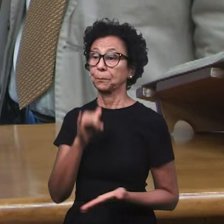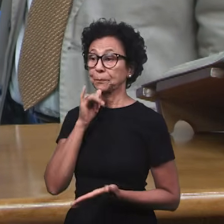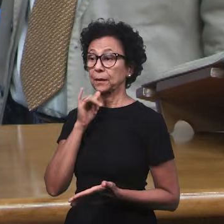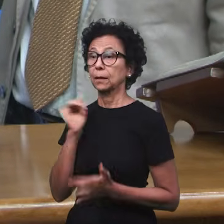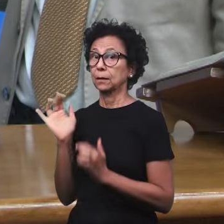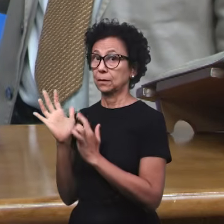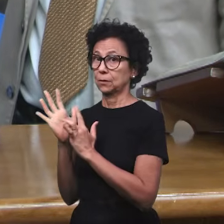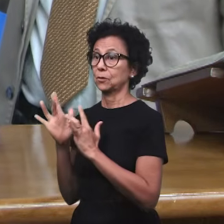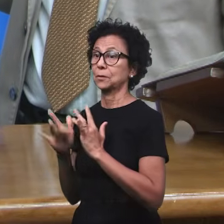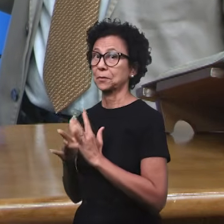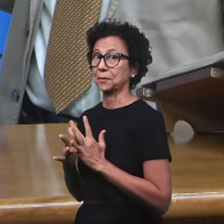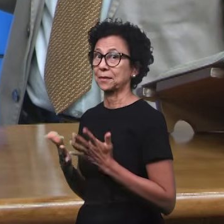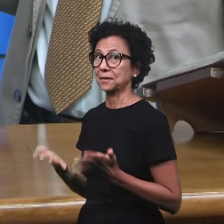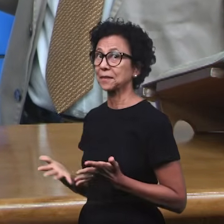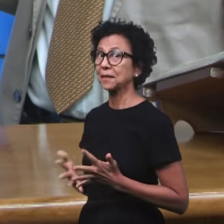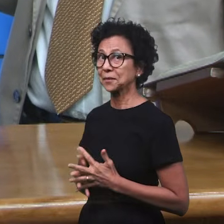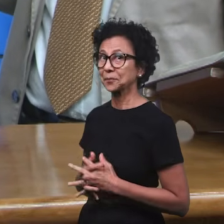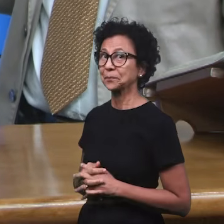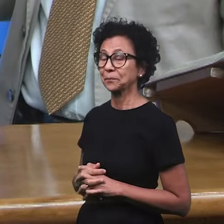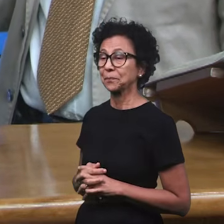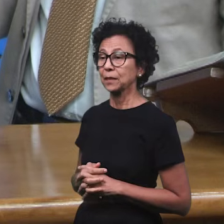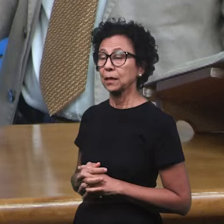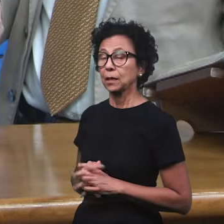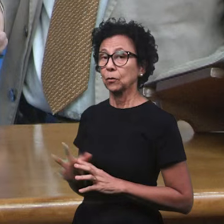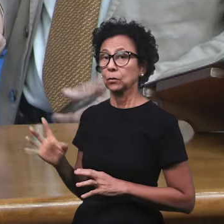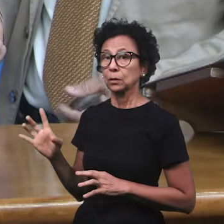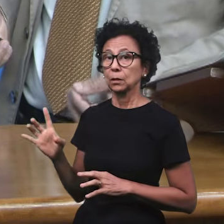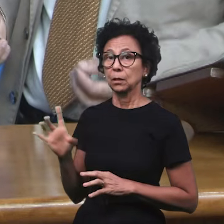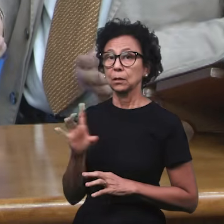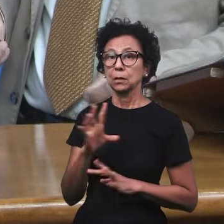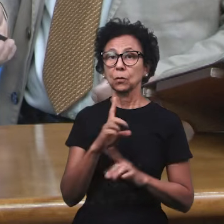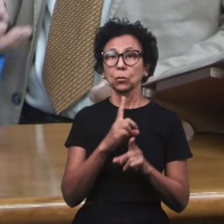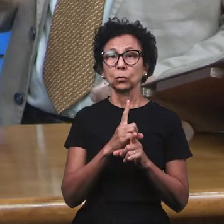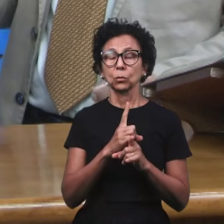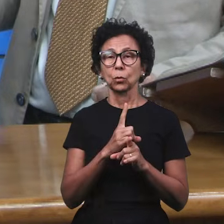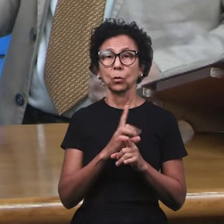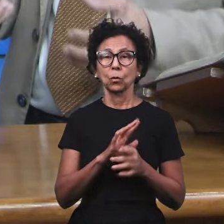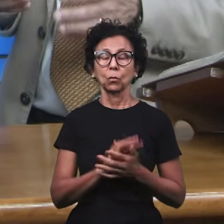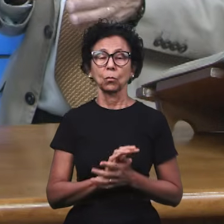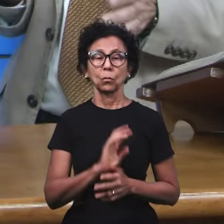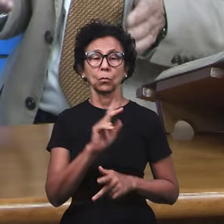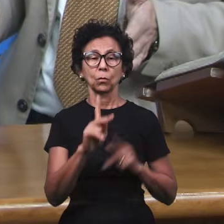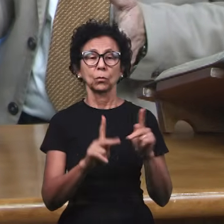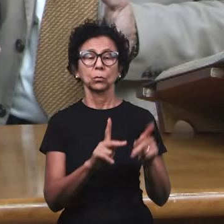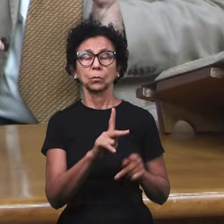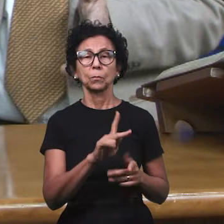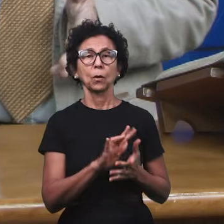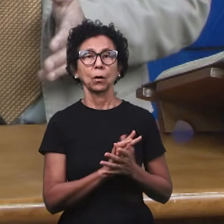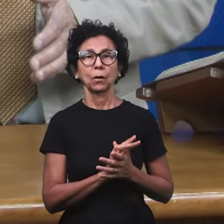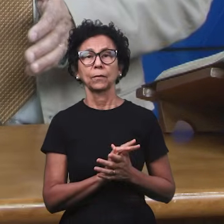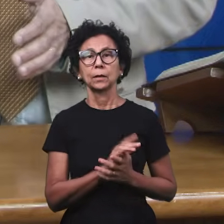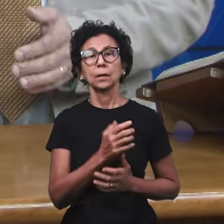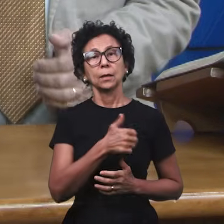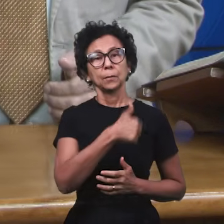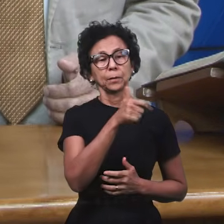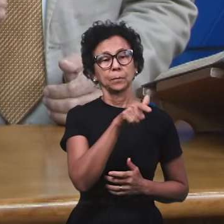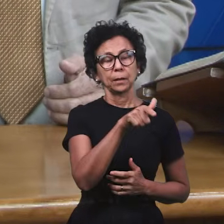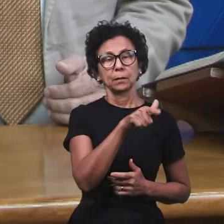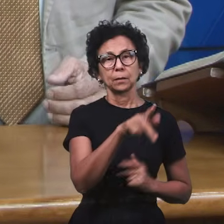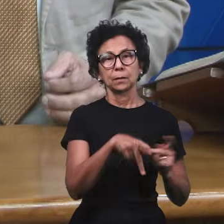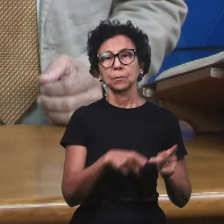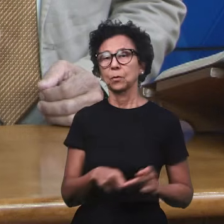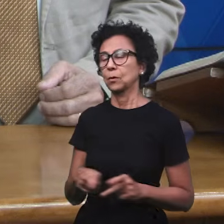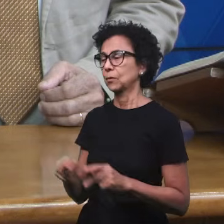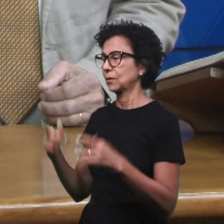Aliás, quando ele foi com os herodianos, que eles perguntaram, primeiro fizeram um elogio para o Senhor Jesus. Olha, tu